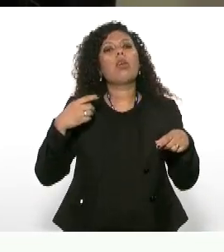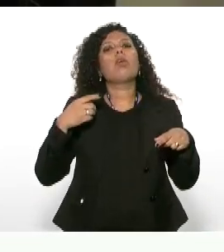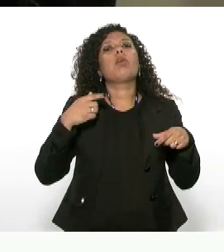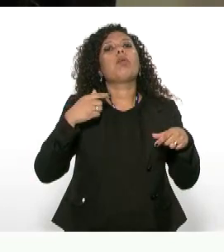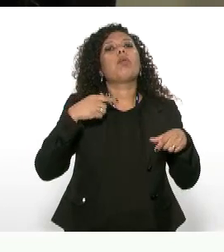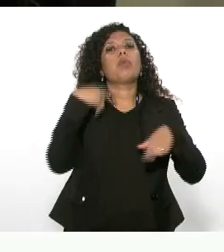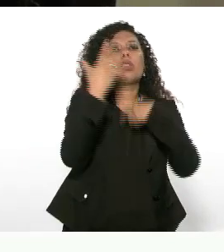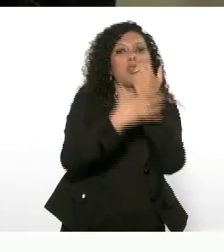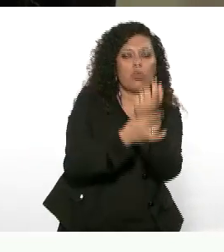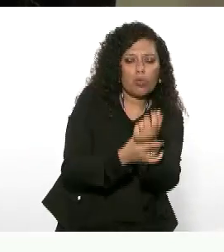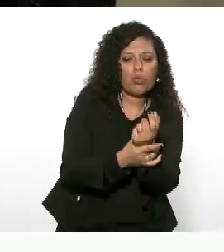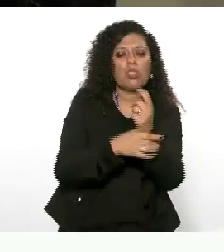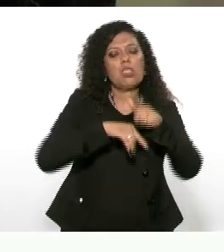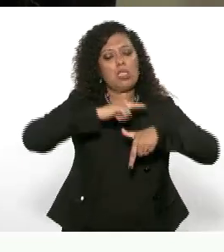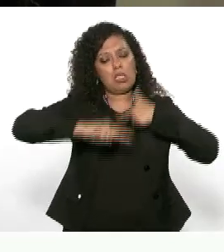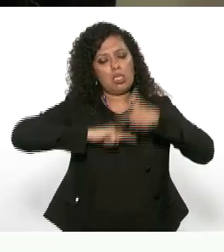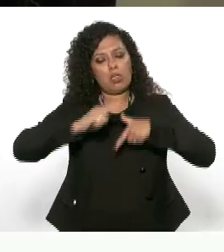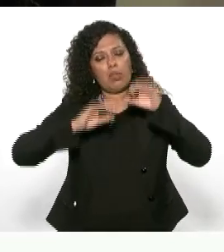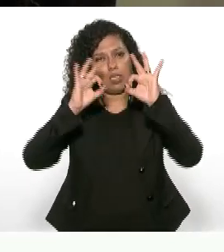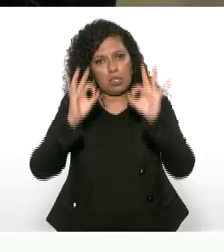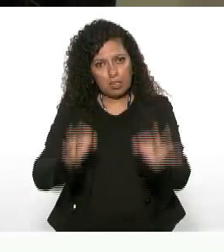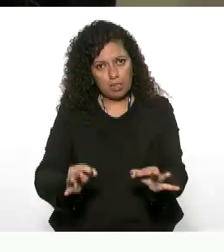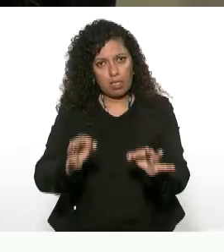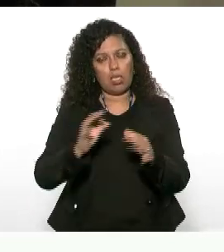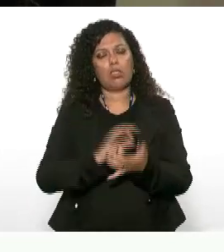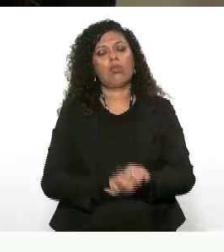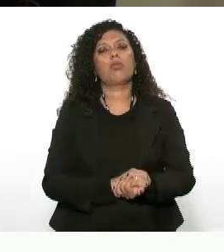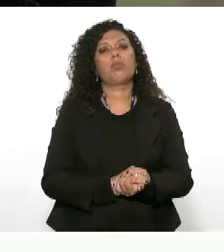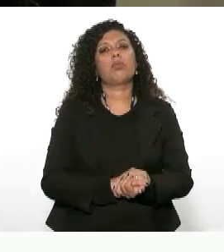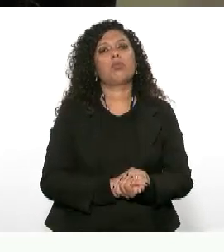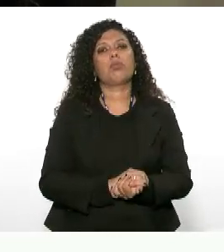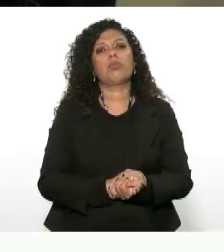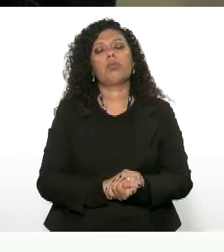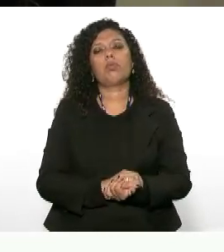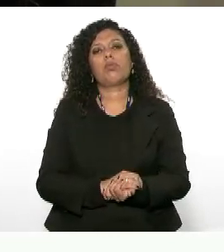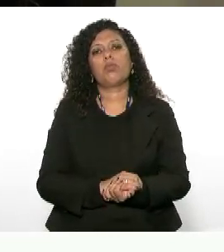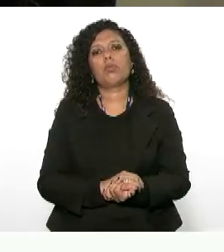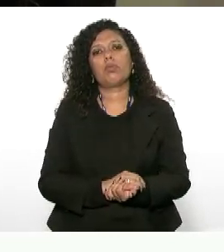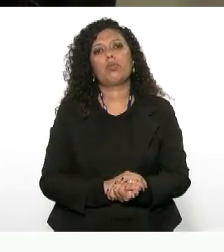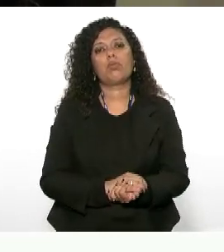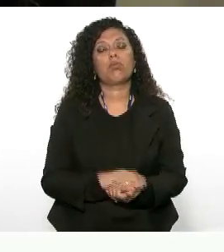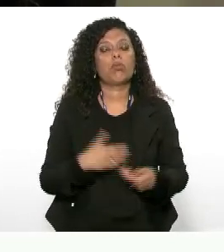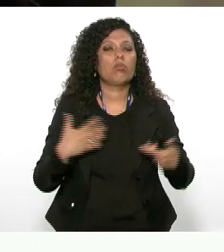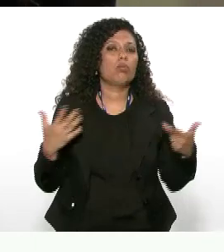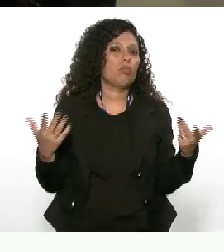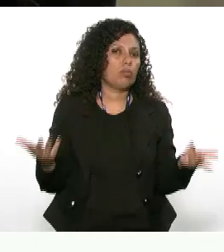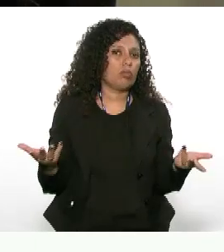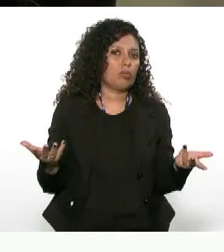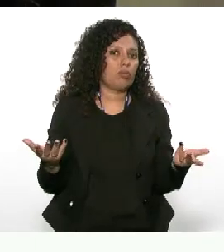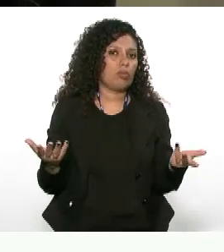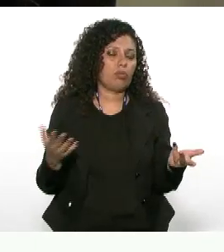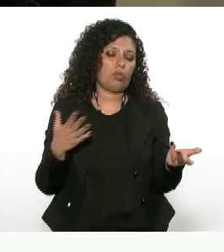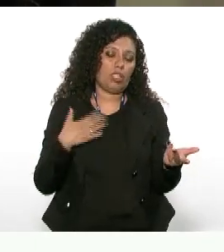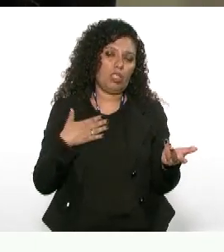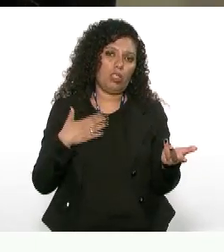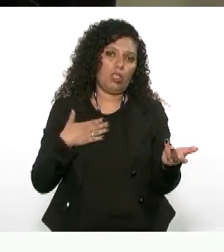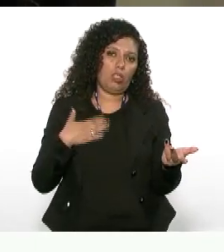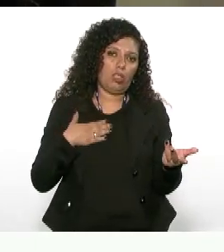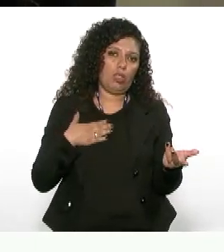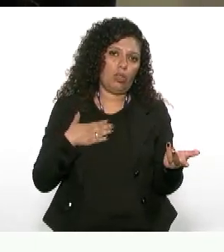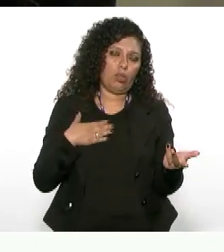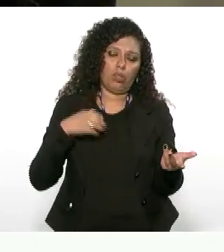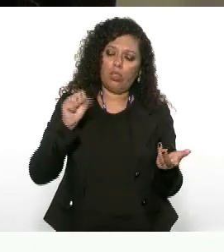ela realmente se torne eficiente e eficaz. Então, a minha contribuição,